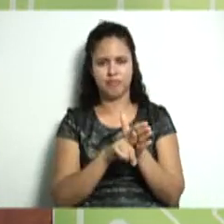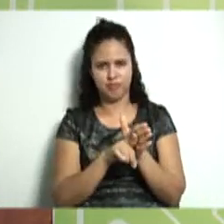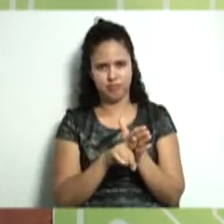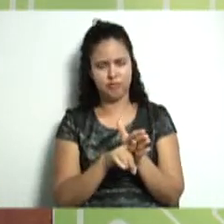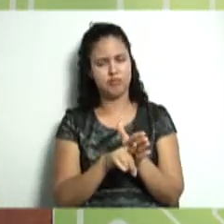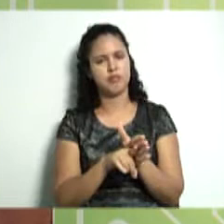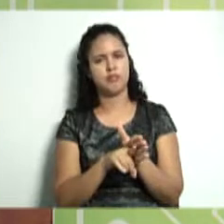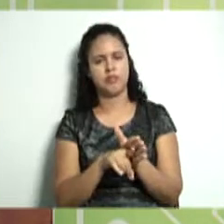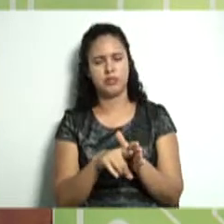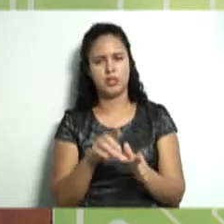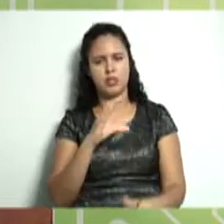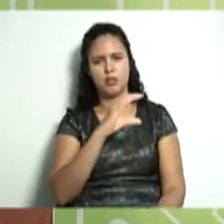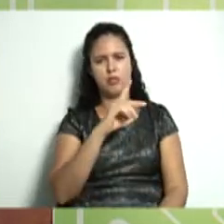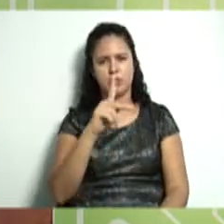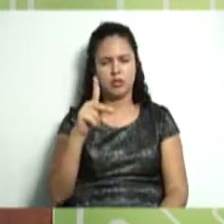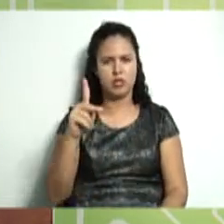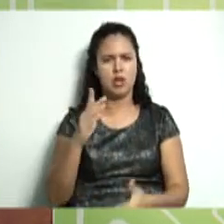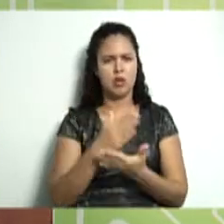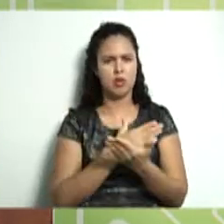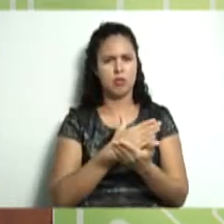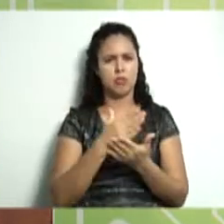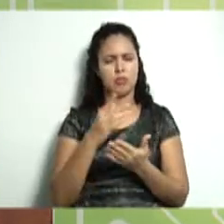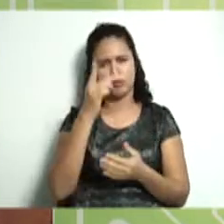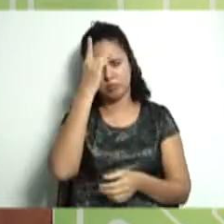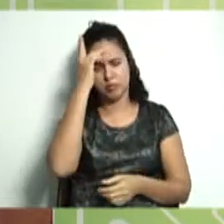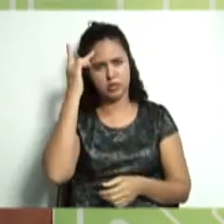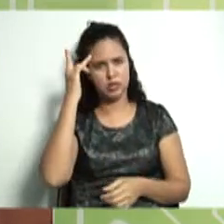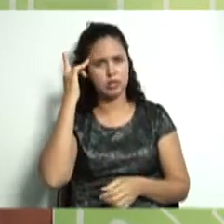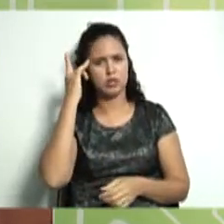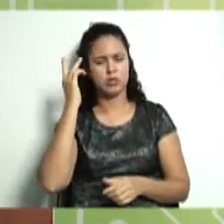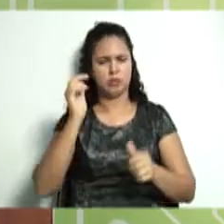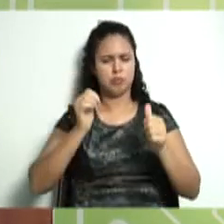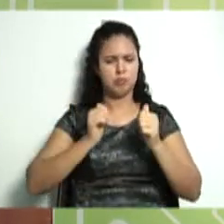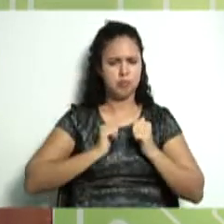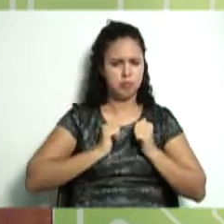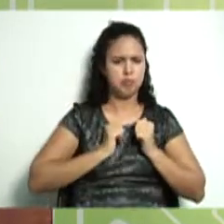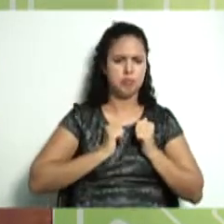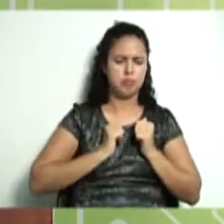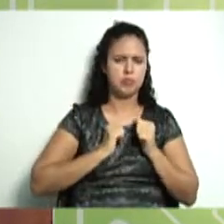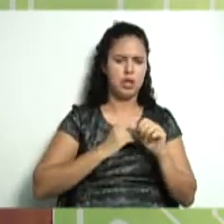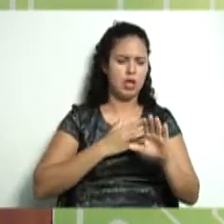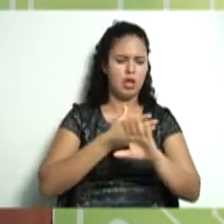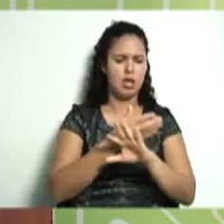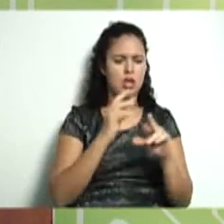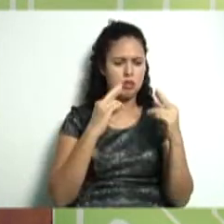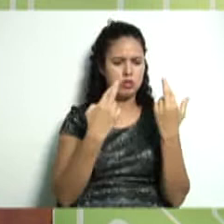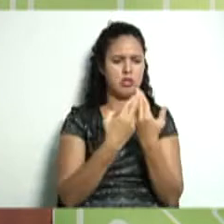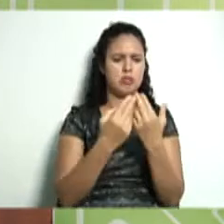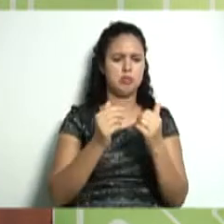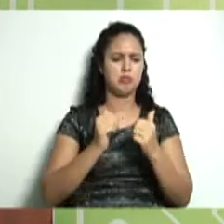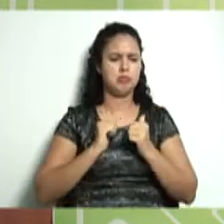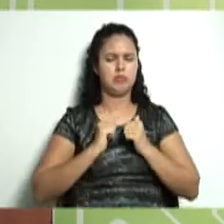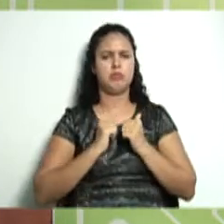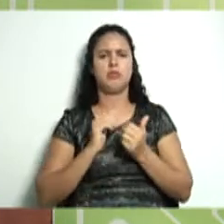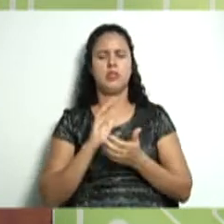que os cooperados não participam, ou não vão às reuniões, ou com o